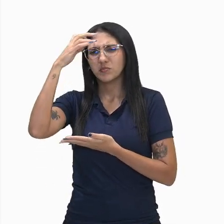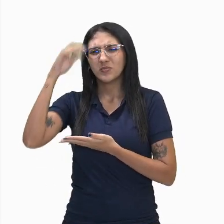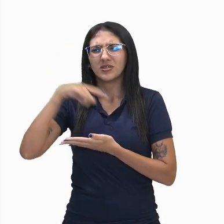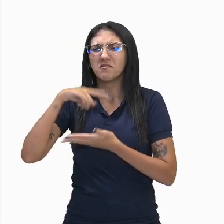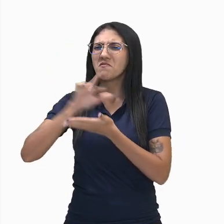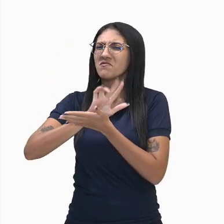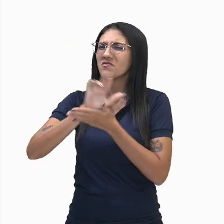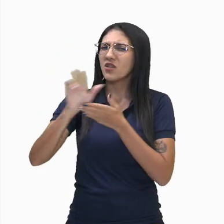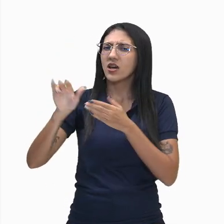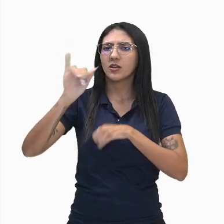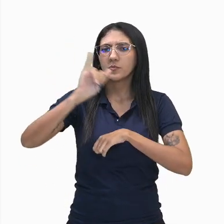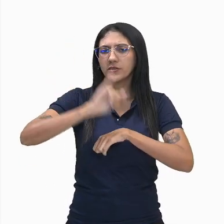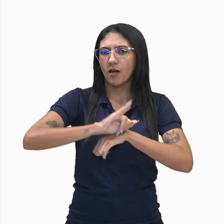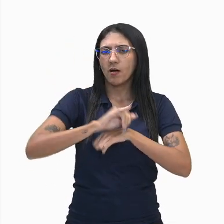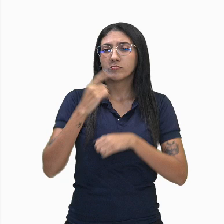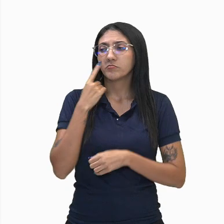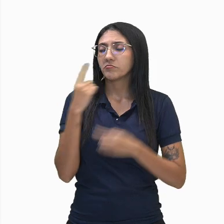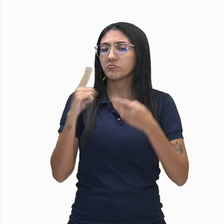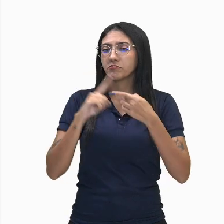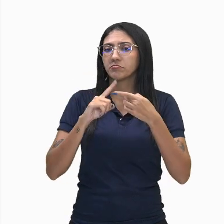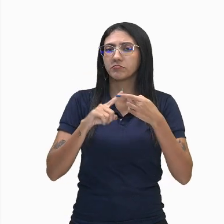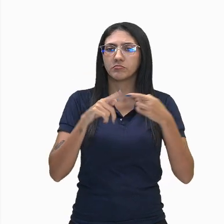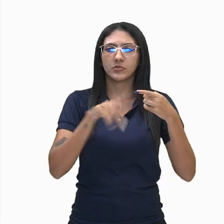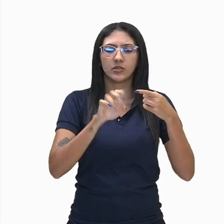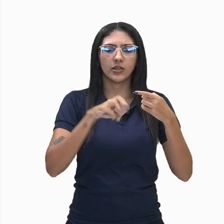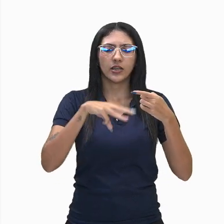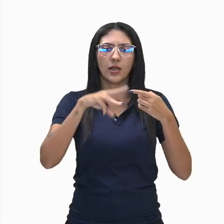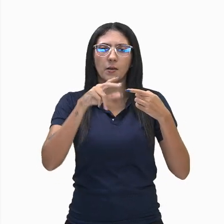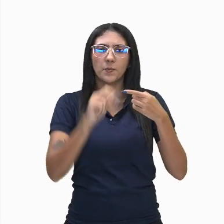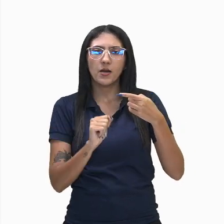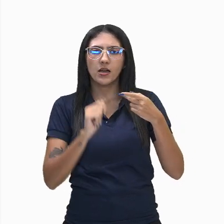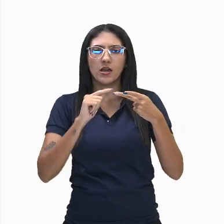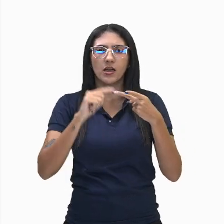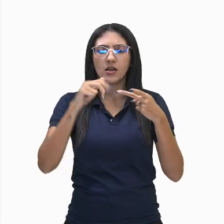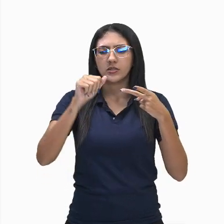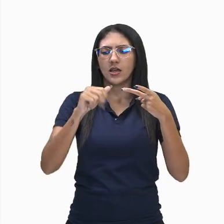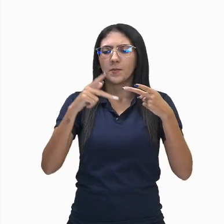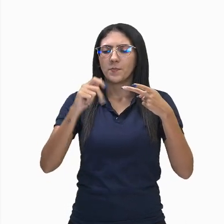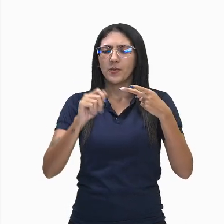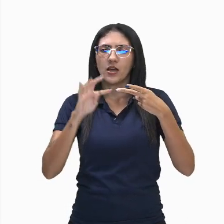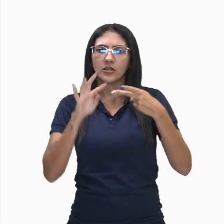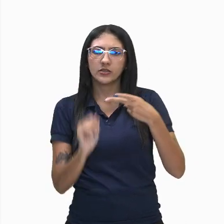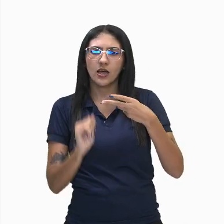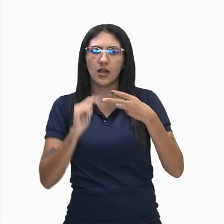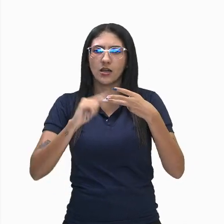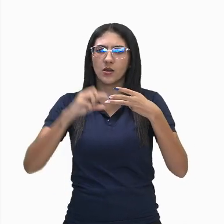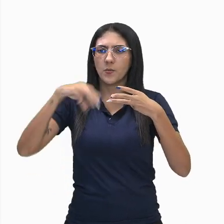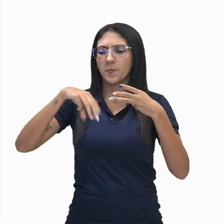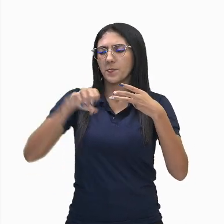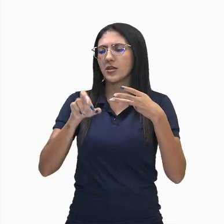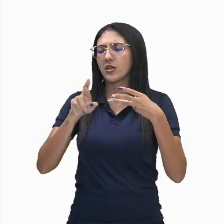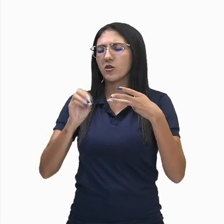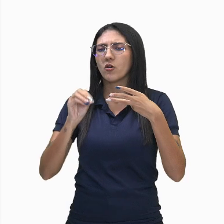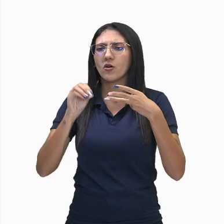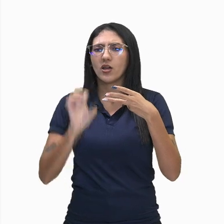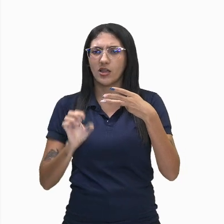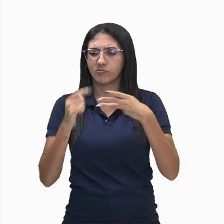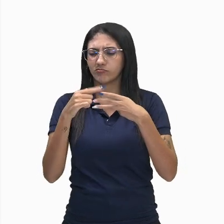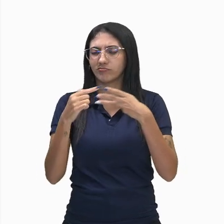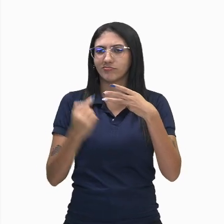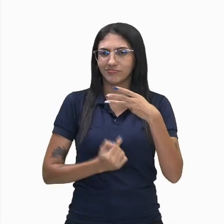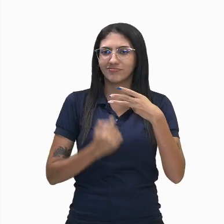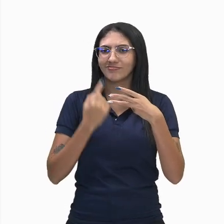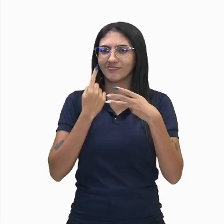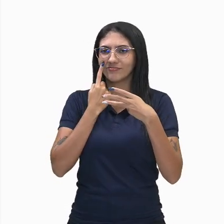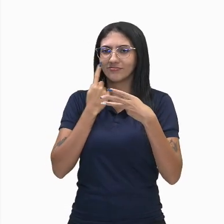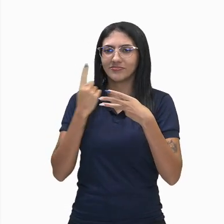existência, incluindo Kerma, Napata e Meroé, né, que aparece ali no nosso mapa que a gente acabou de ver,